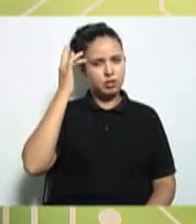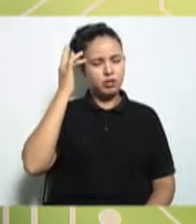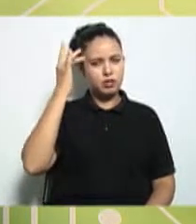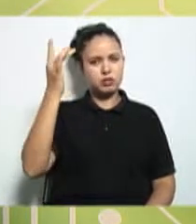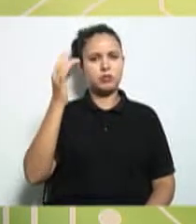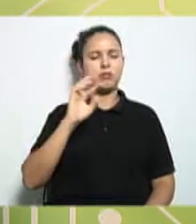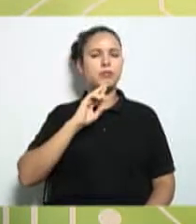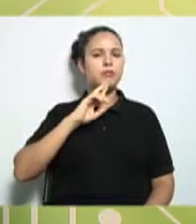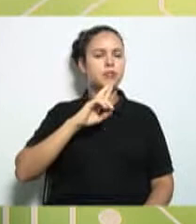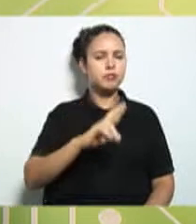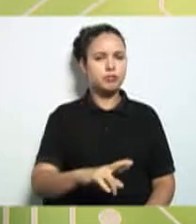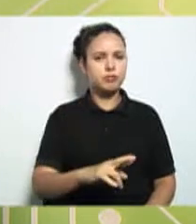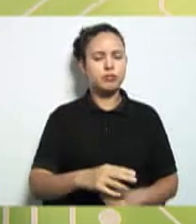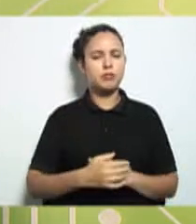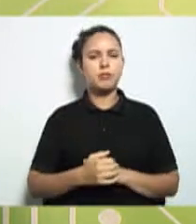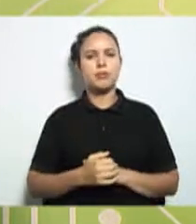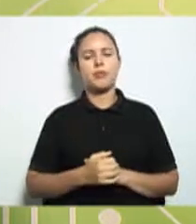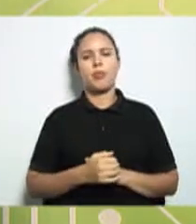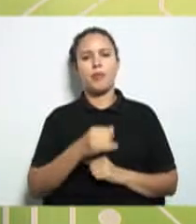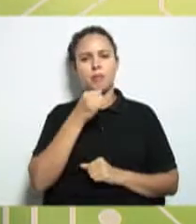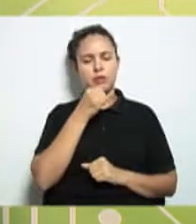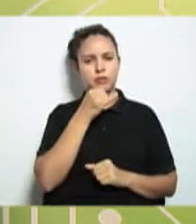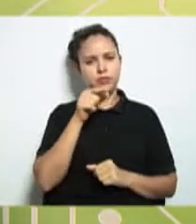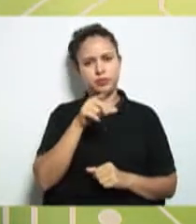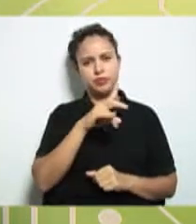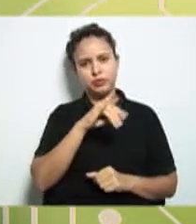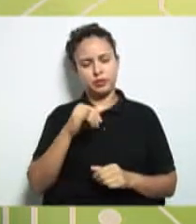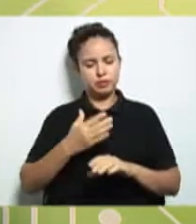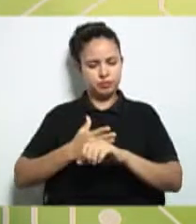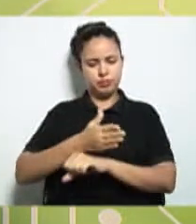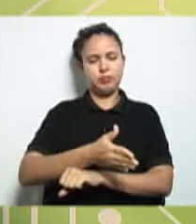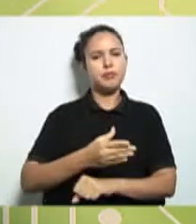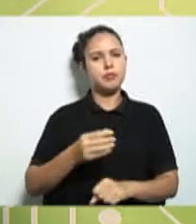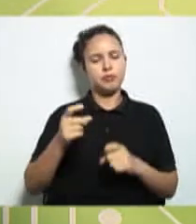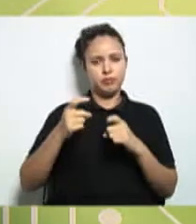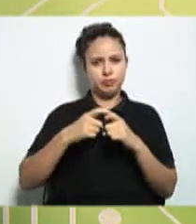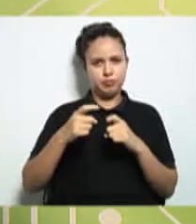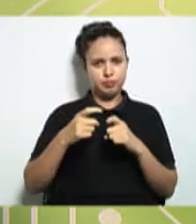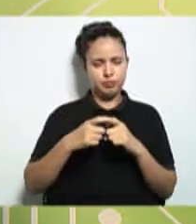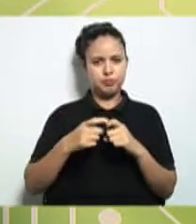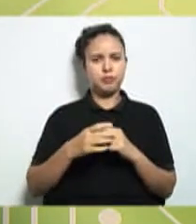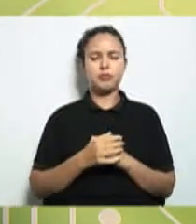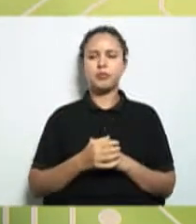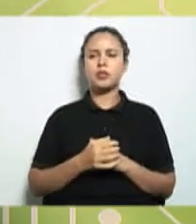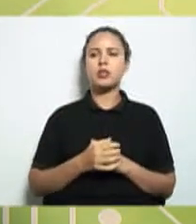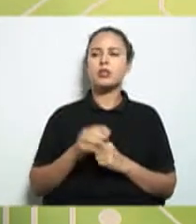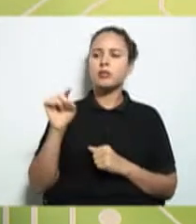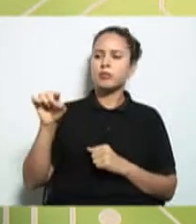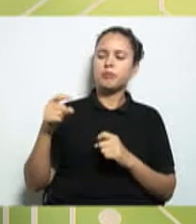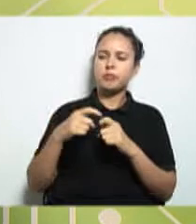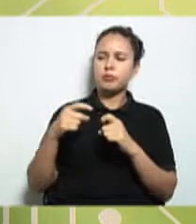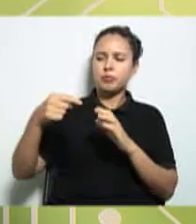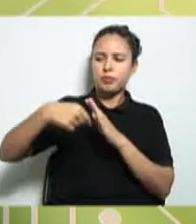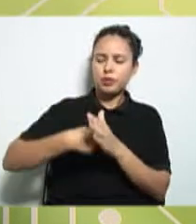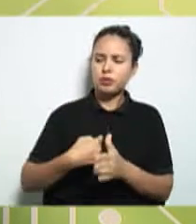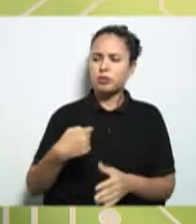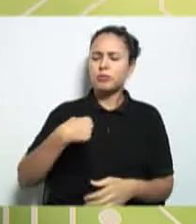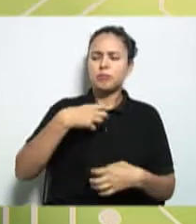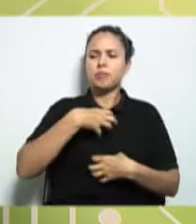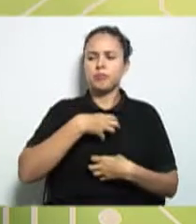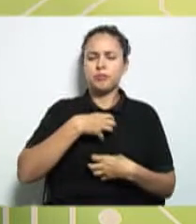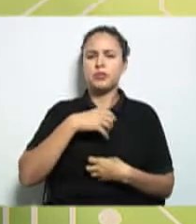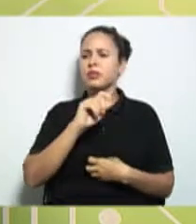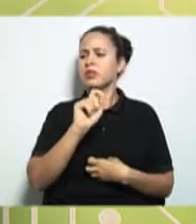Como quando a gente vai no médico, né? Então a gente vai no médico, aí o médico pergunta logo, né? O que é que você está